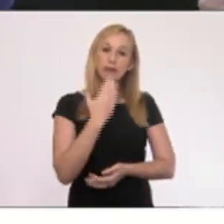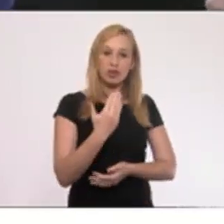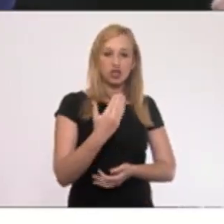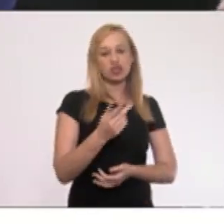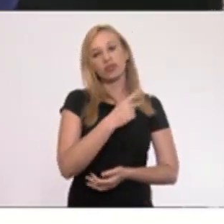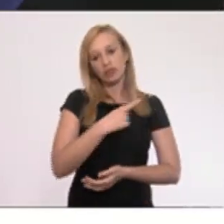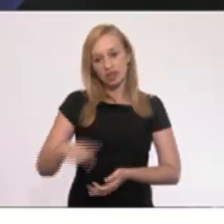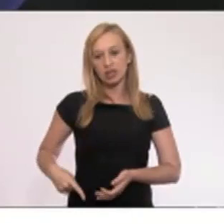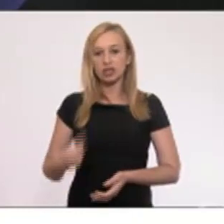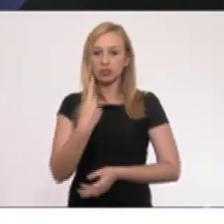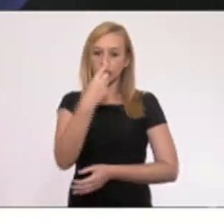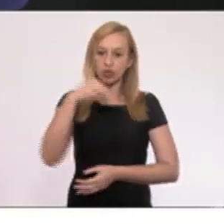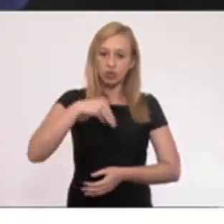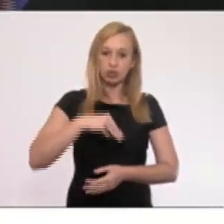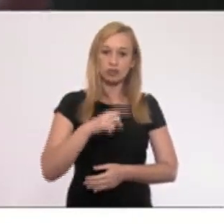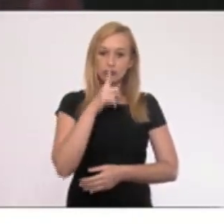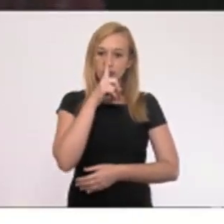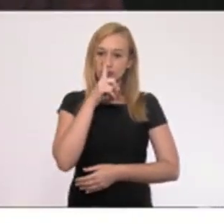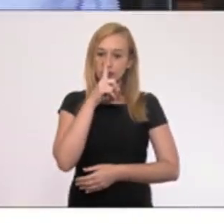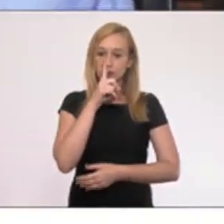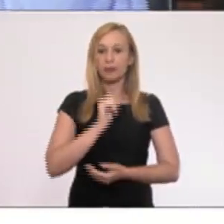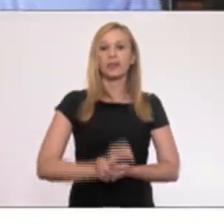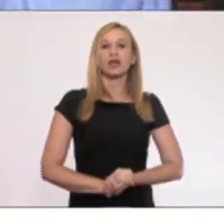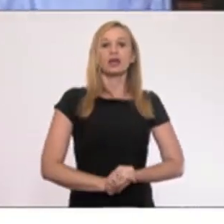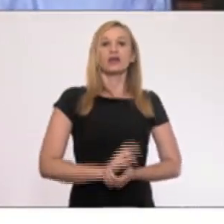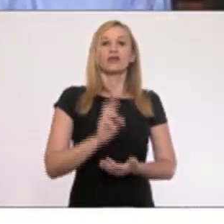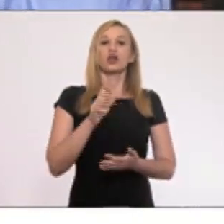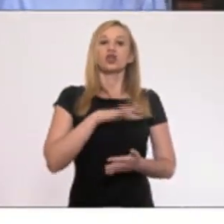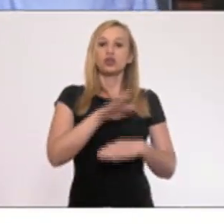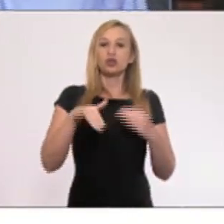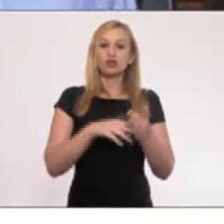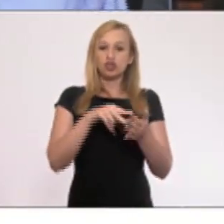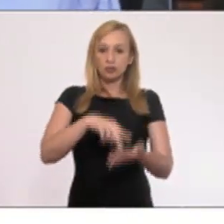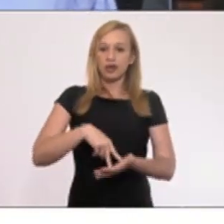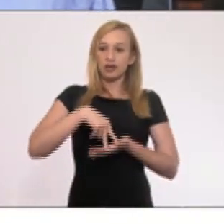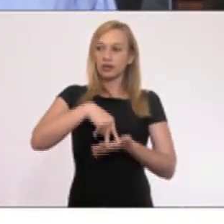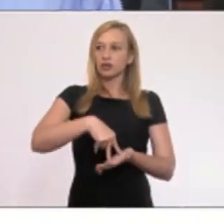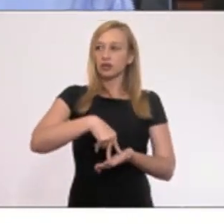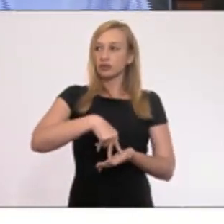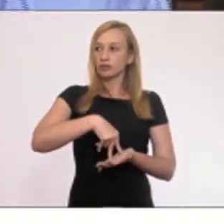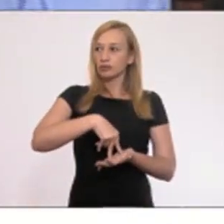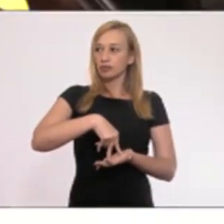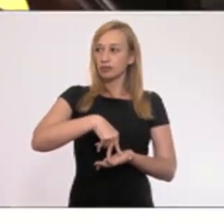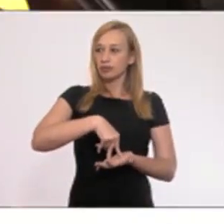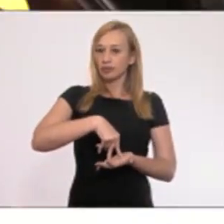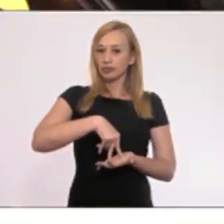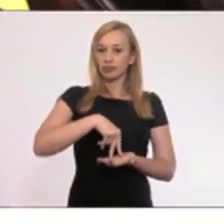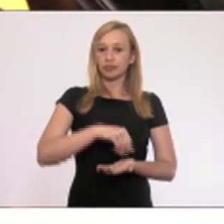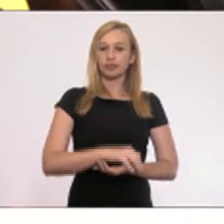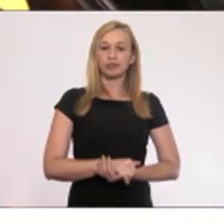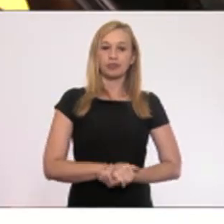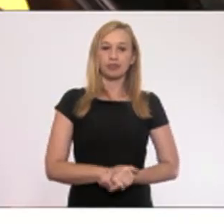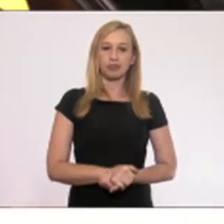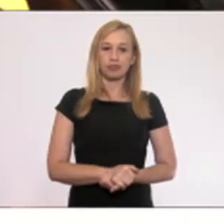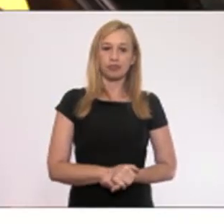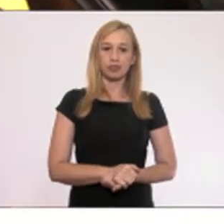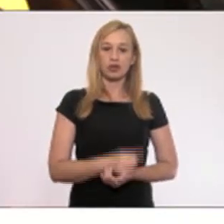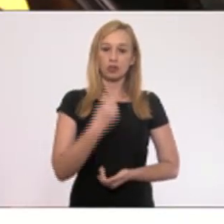um minuto de silêncio, por favor. Convido a todos para de pé respeitarmos um minuto de silêncio.